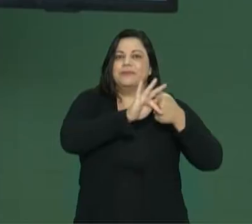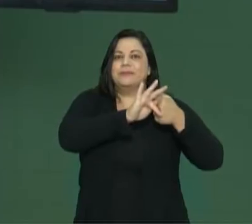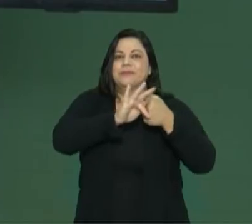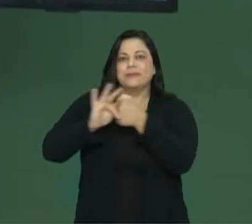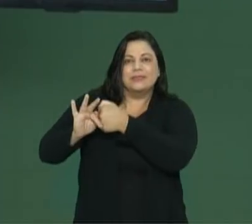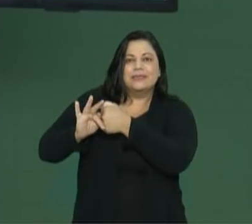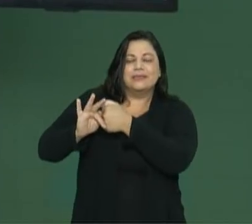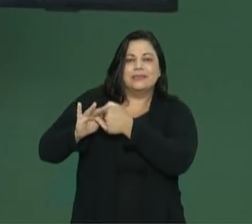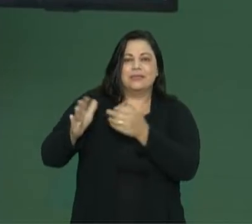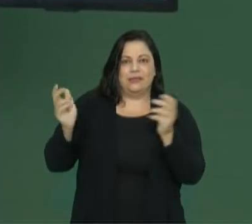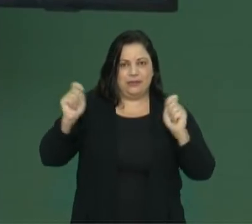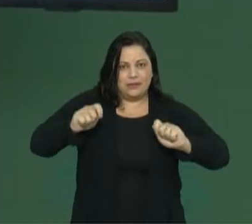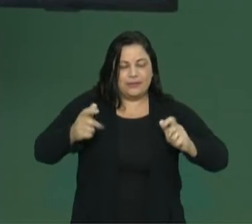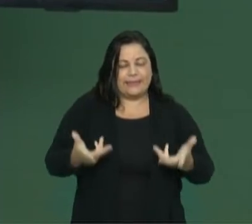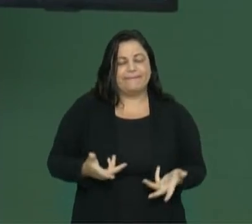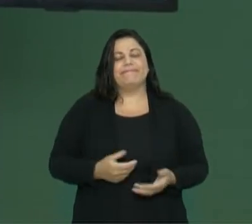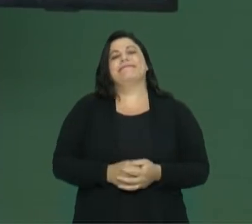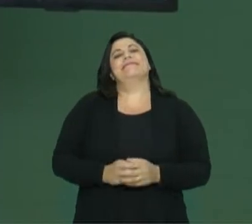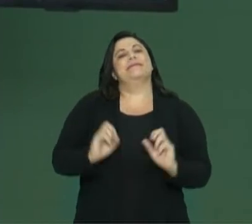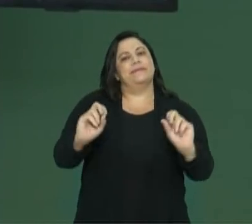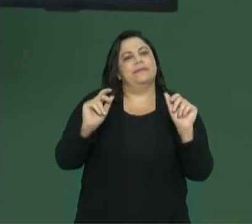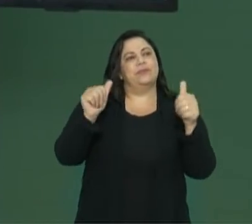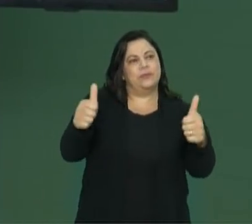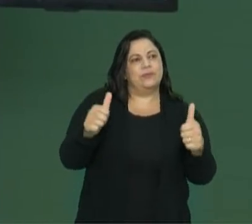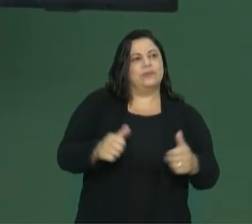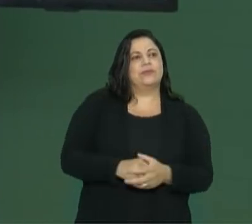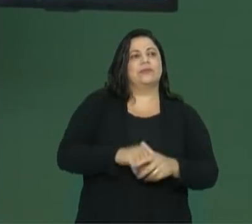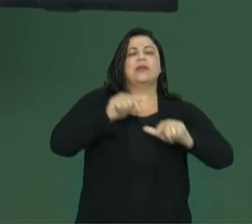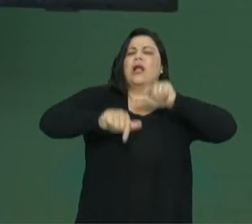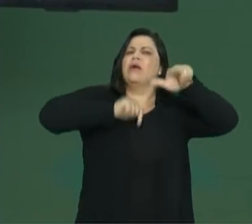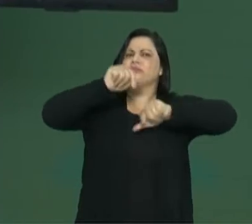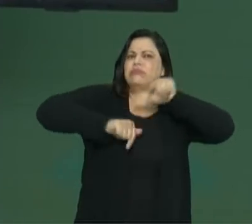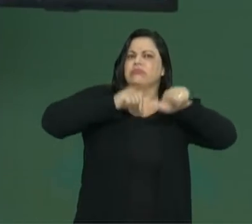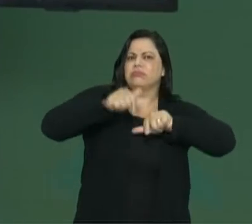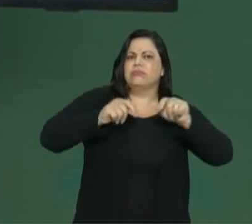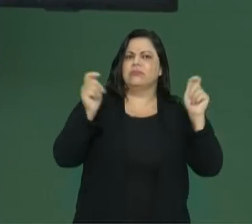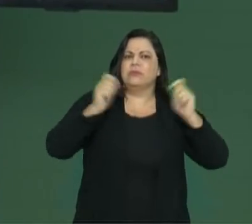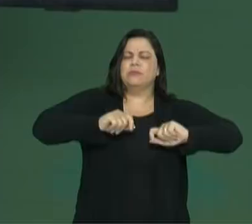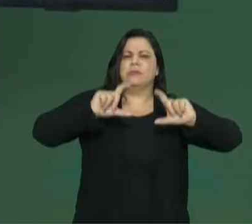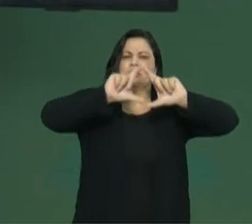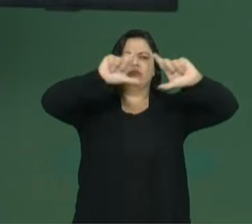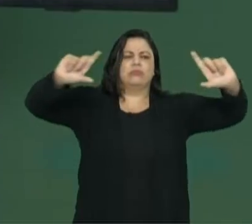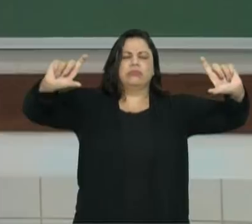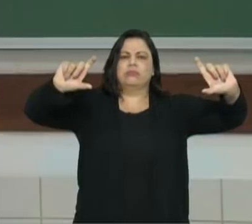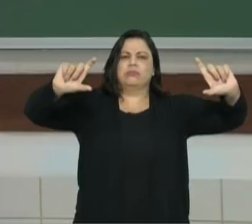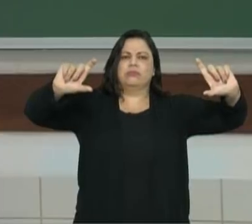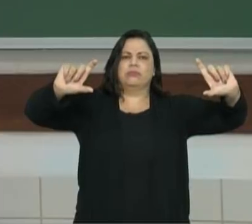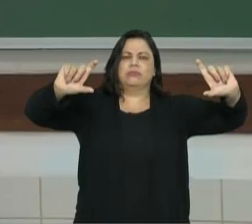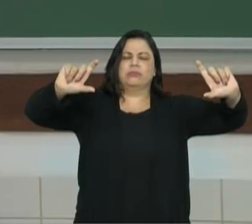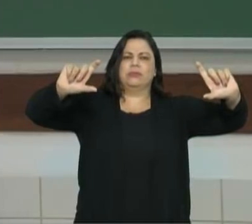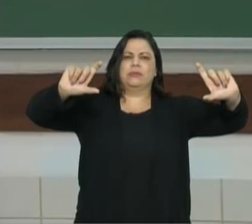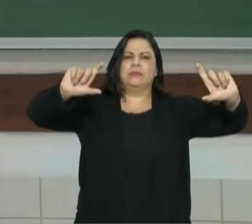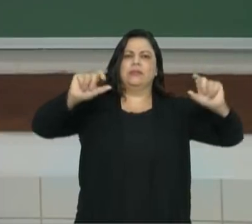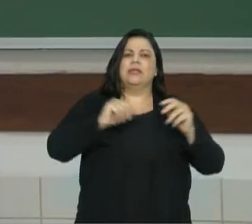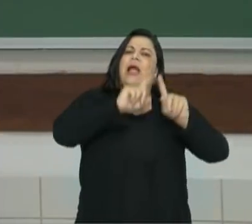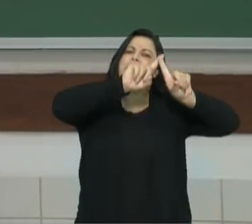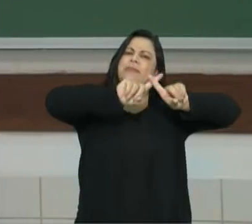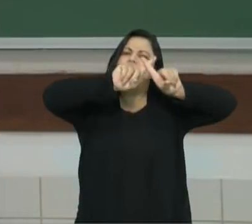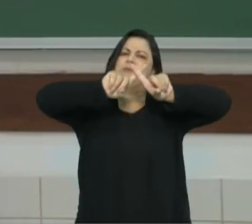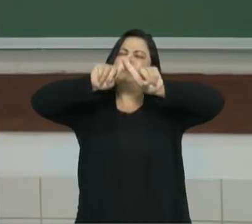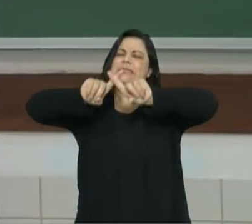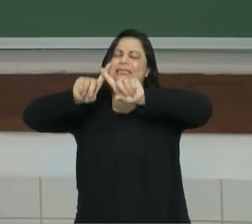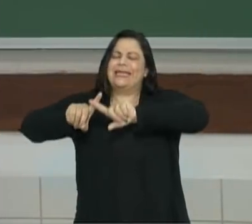deslocamento. Por definição, trabalho, ele representa um produto escalar, né? O que é um produto escalar? É uma multiplicação de